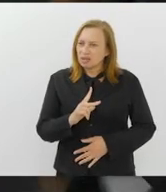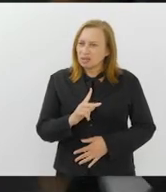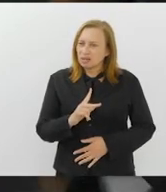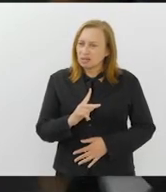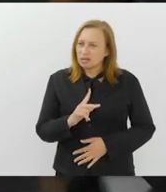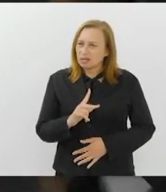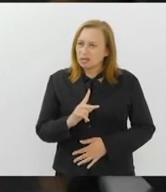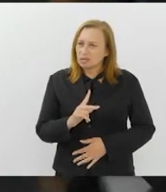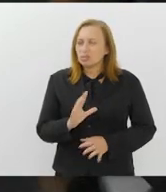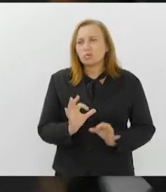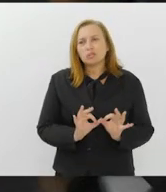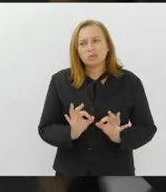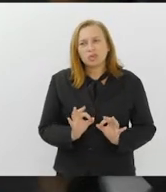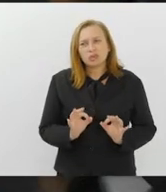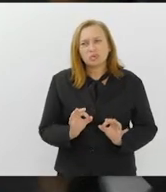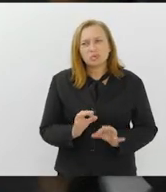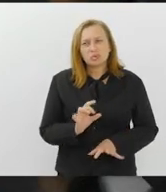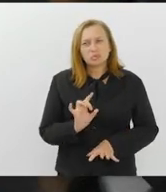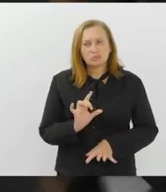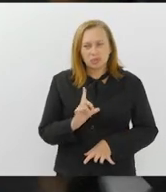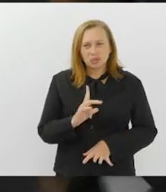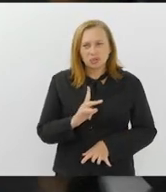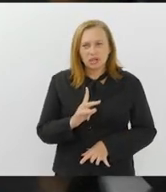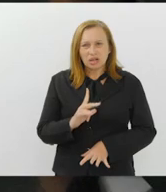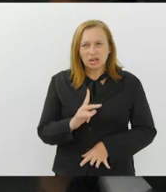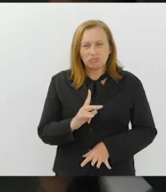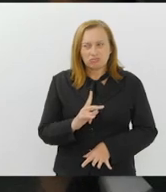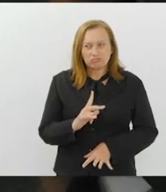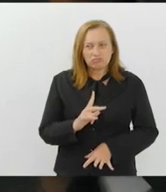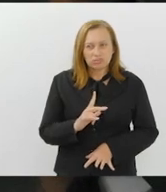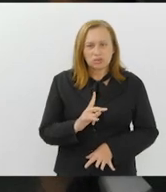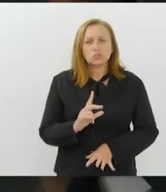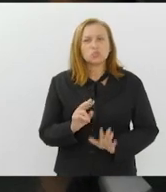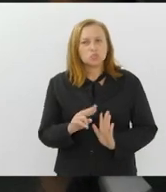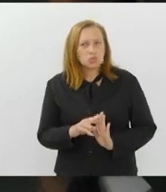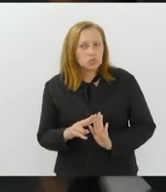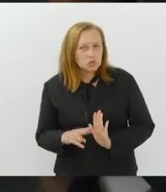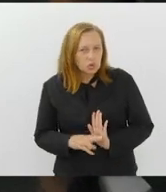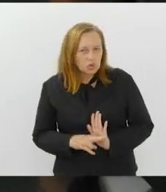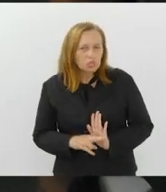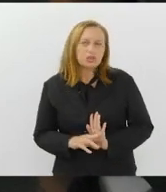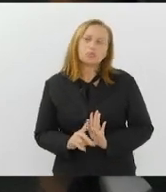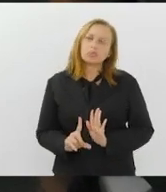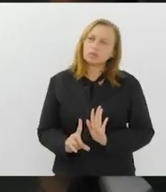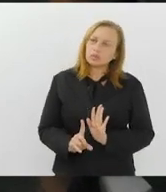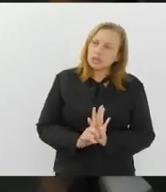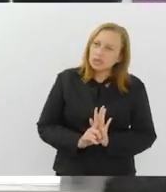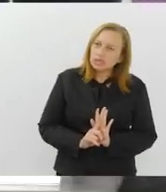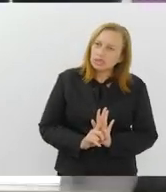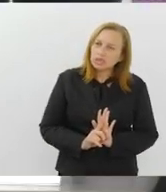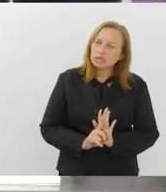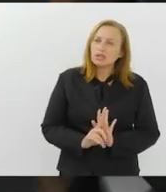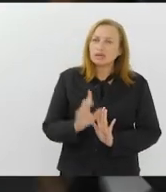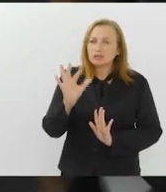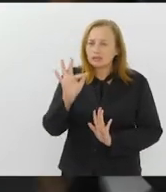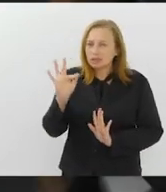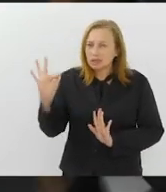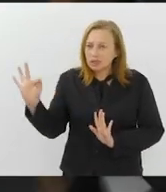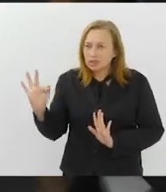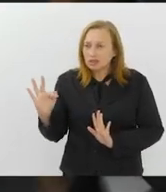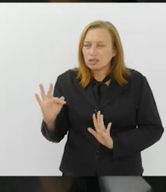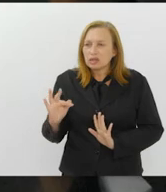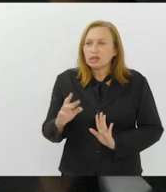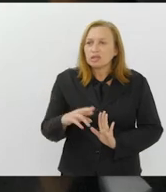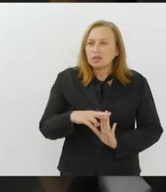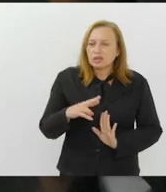No plano individual? No plano individual, por norma e por lei, né, pela legislação federal e por